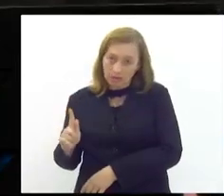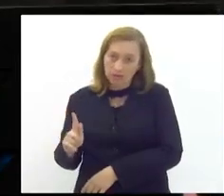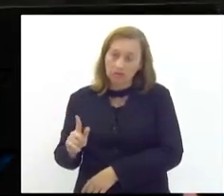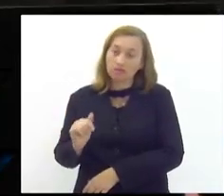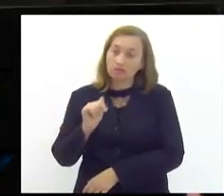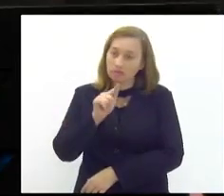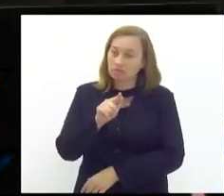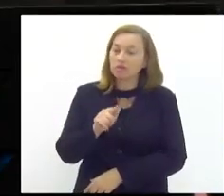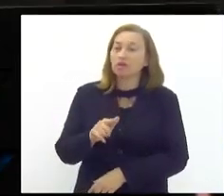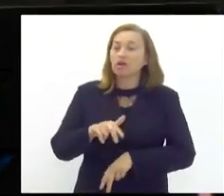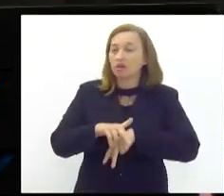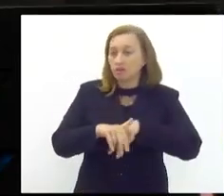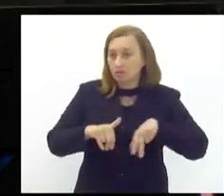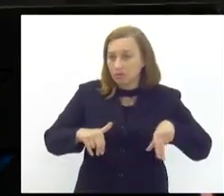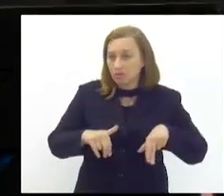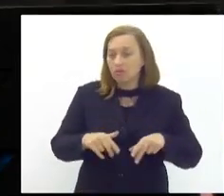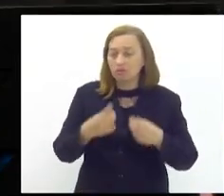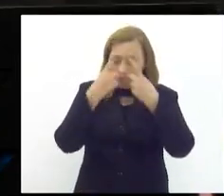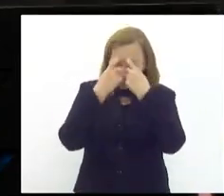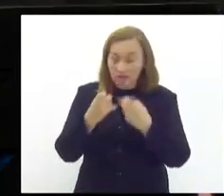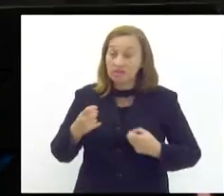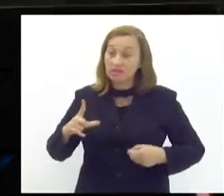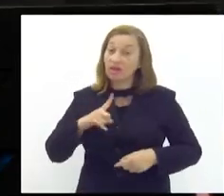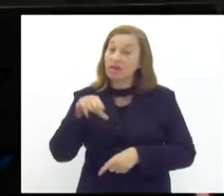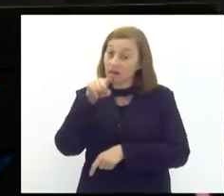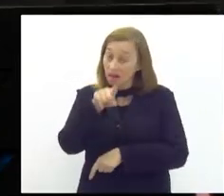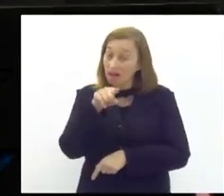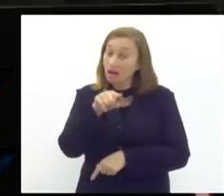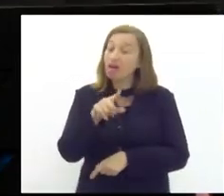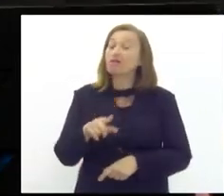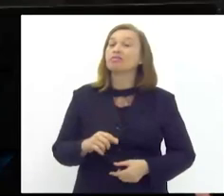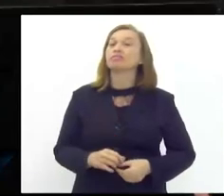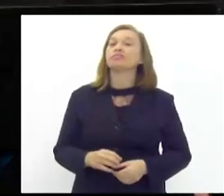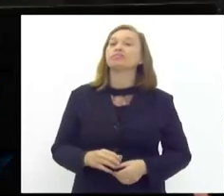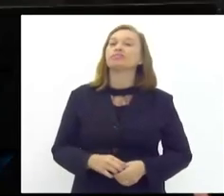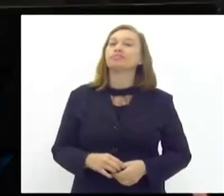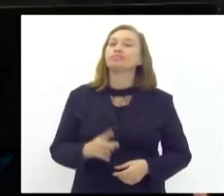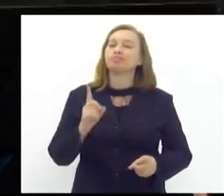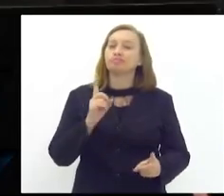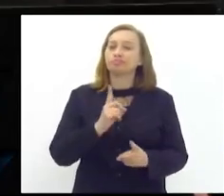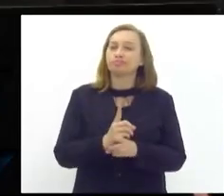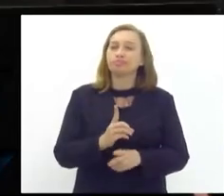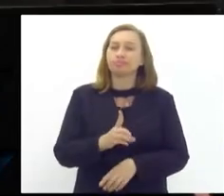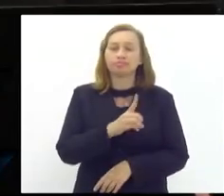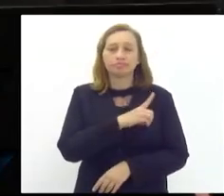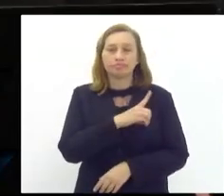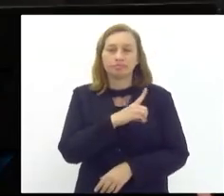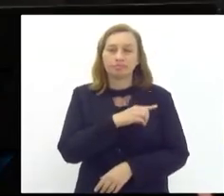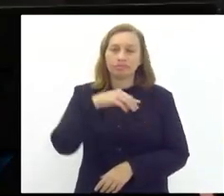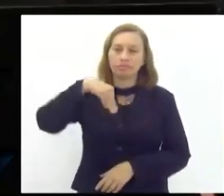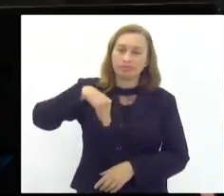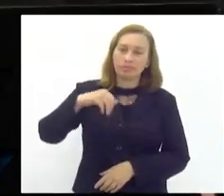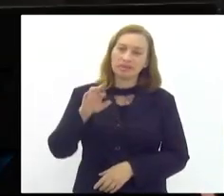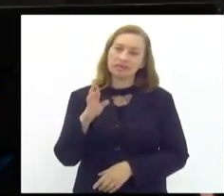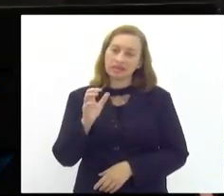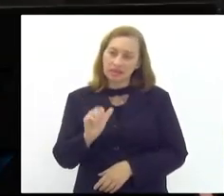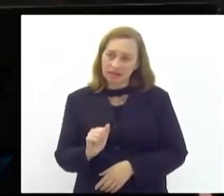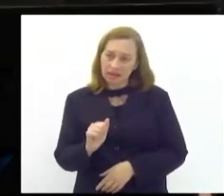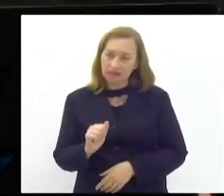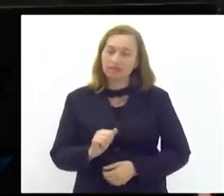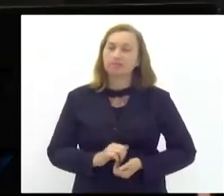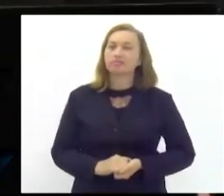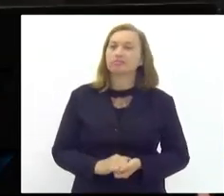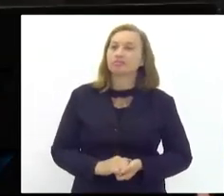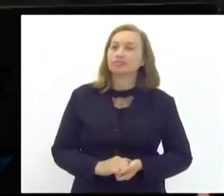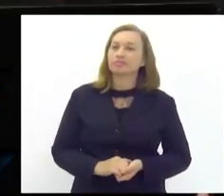de gênero então era eu acho que lá fosse instalado Encontrei com a delegada Marcelo Ortiz que está